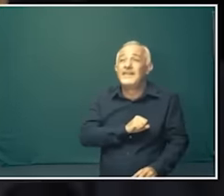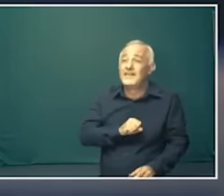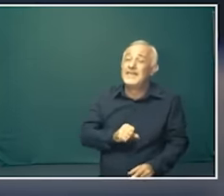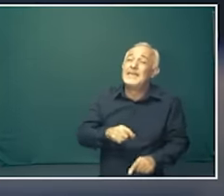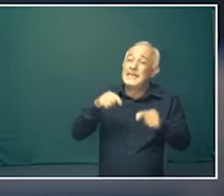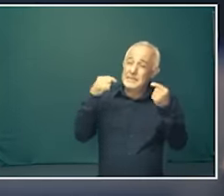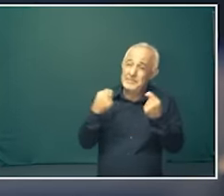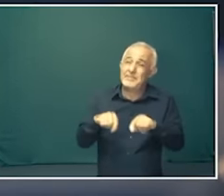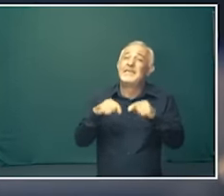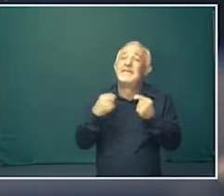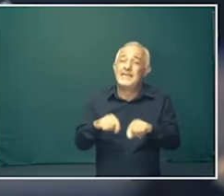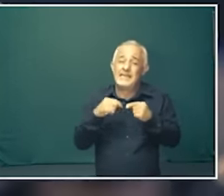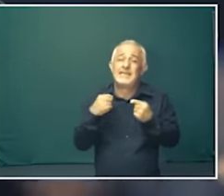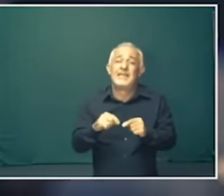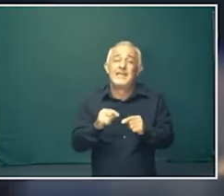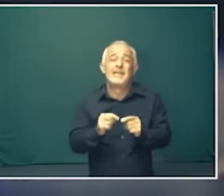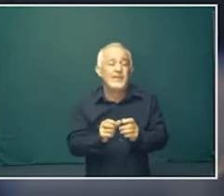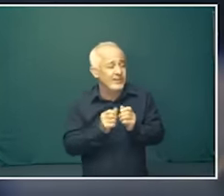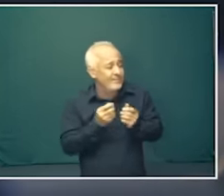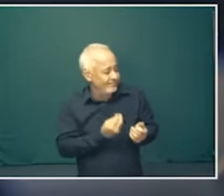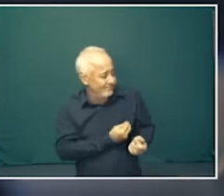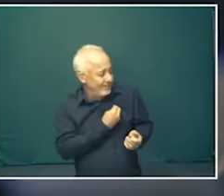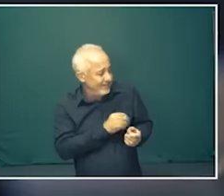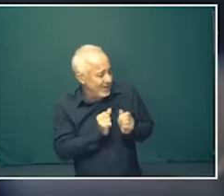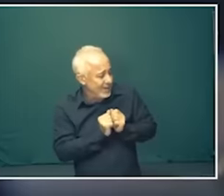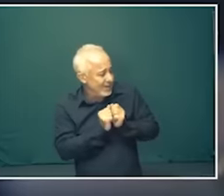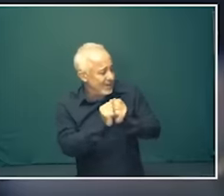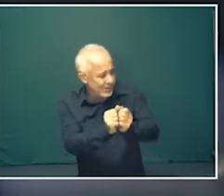sei viver mais sem o seu